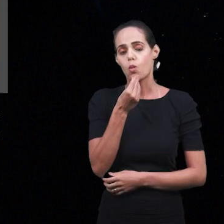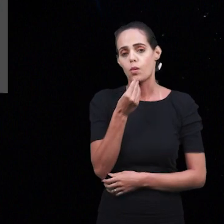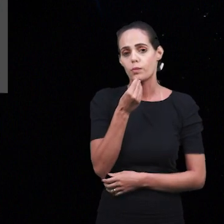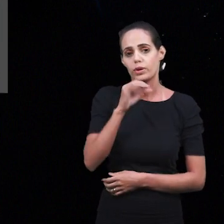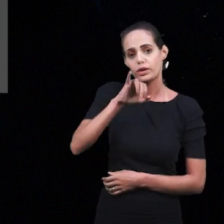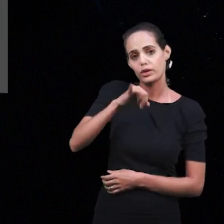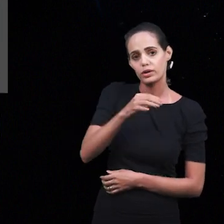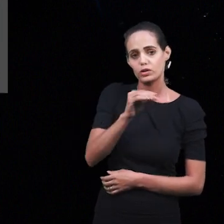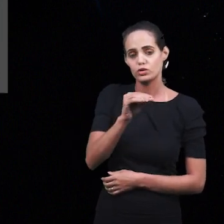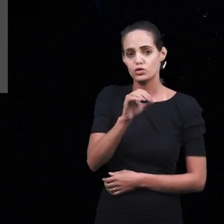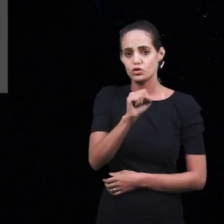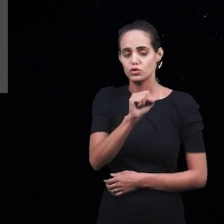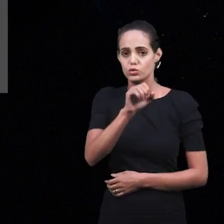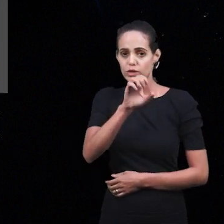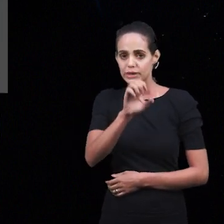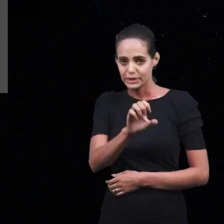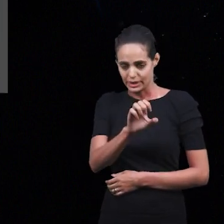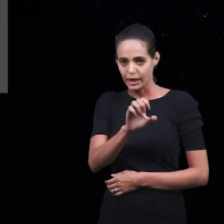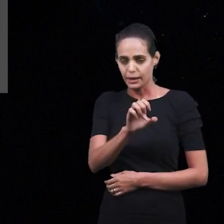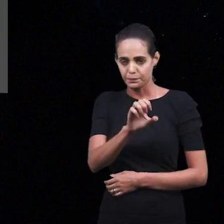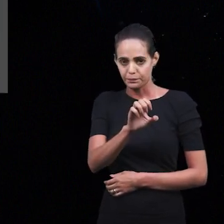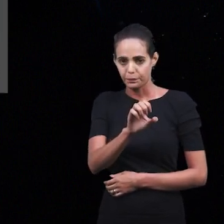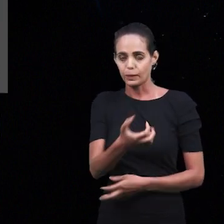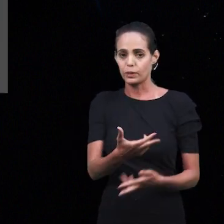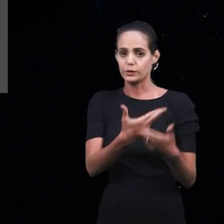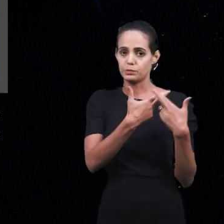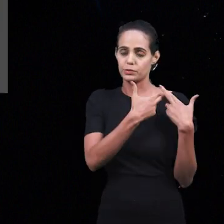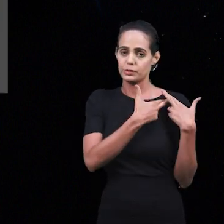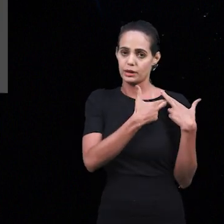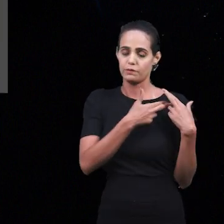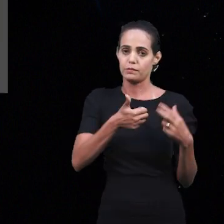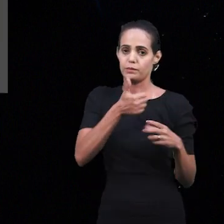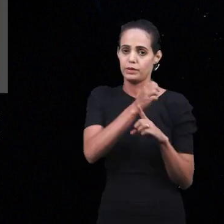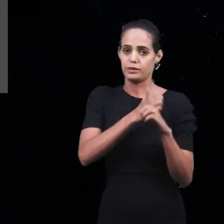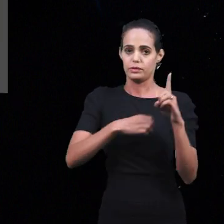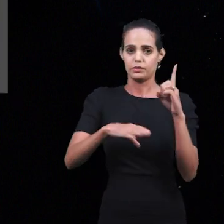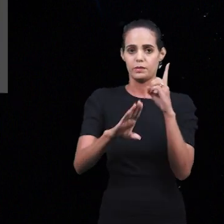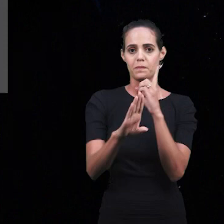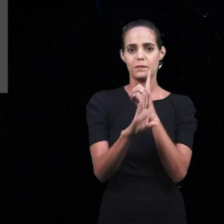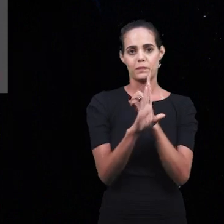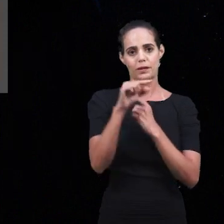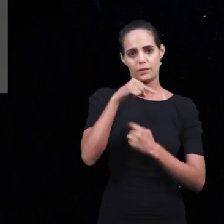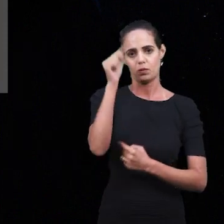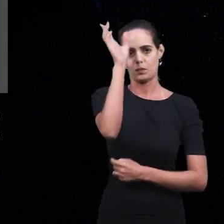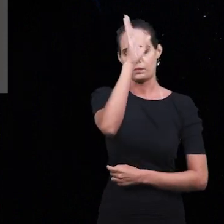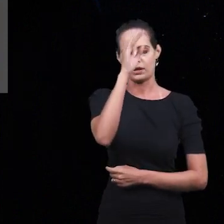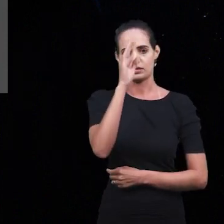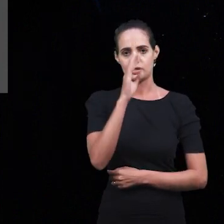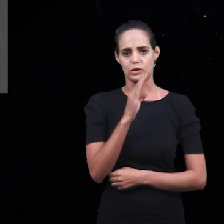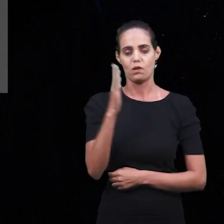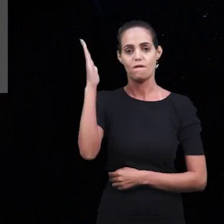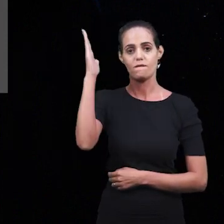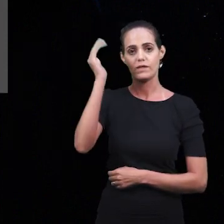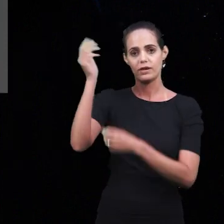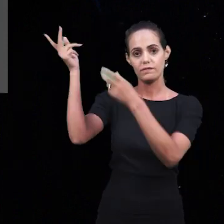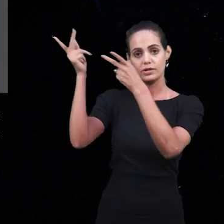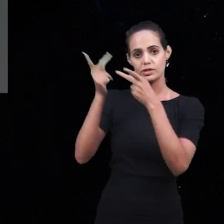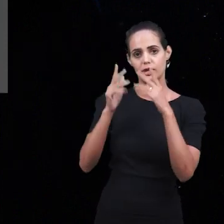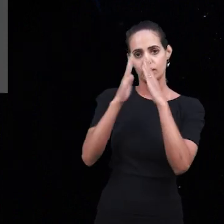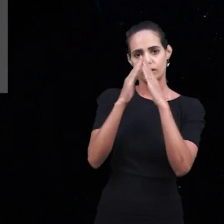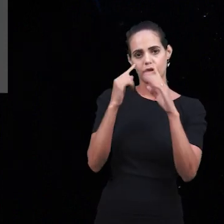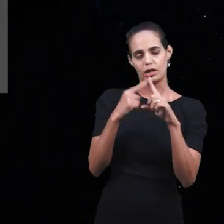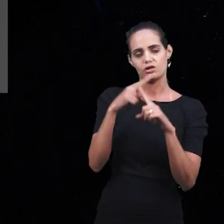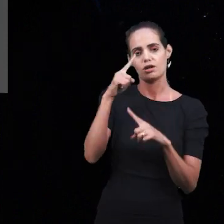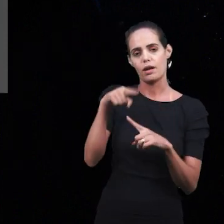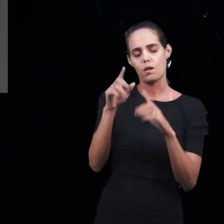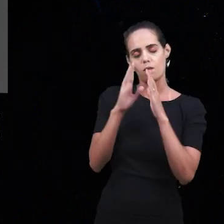Braga, o primeiro superintendente de uma escola dominical no Brasil. Vem, visita a tua igreja é uma